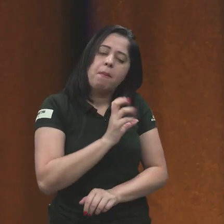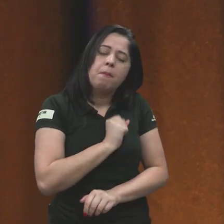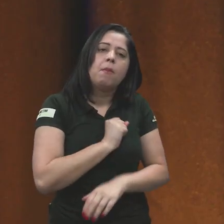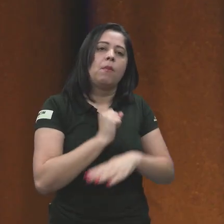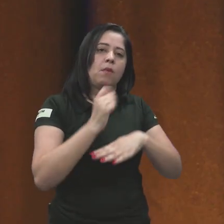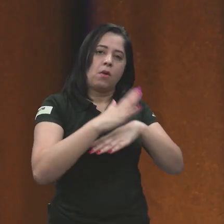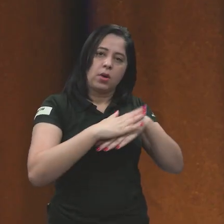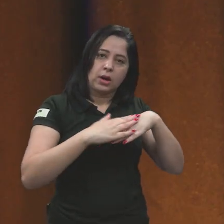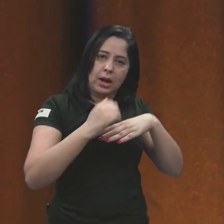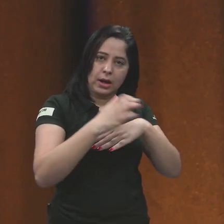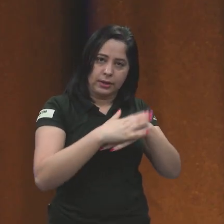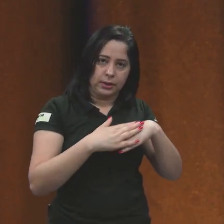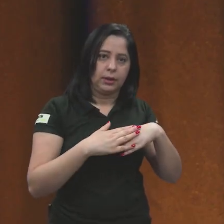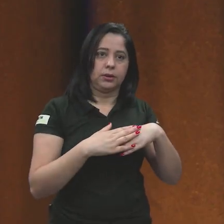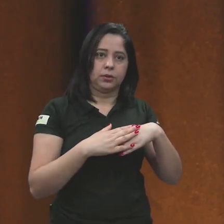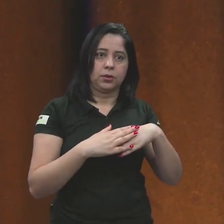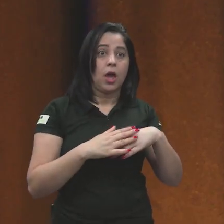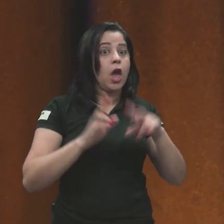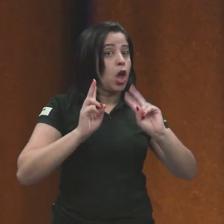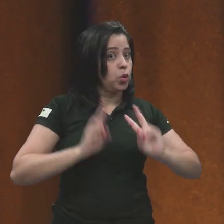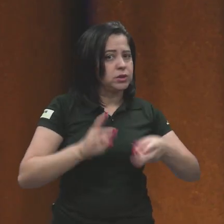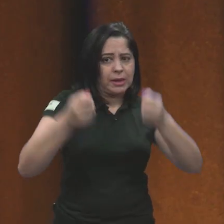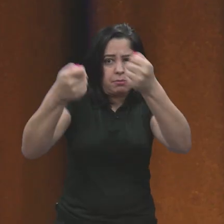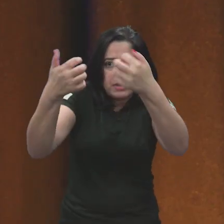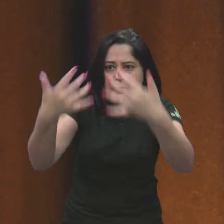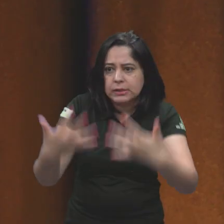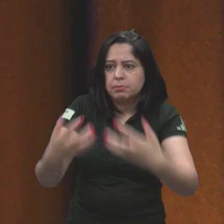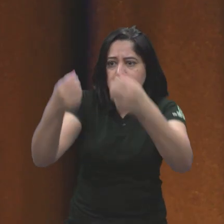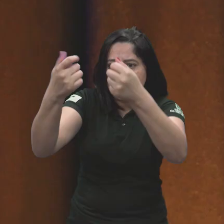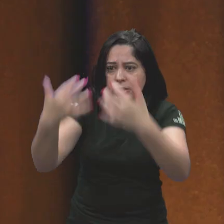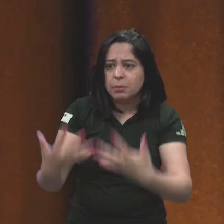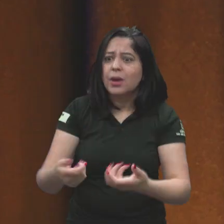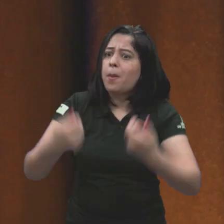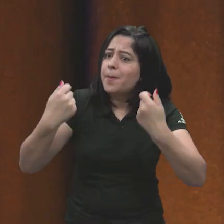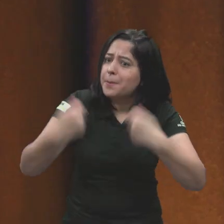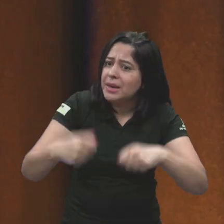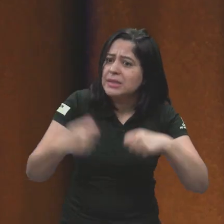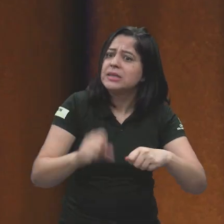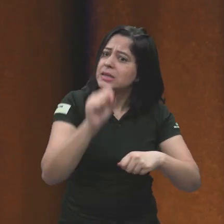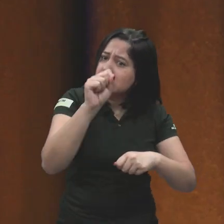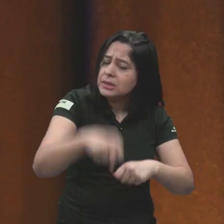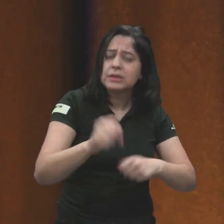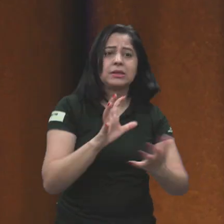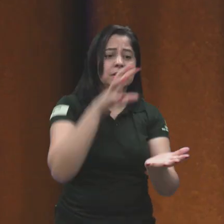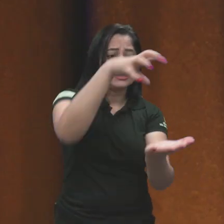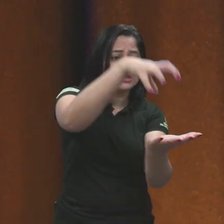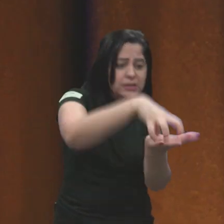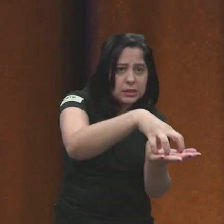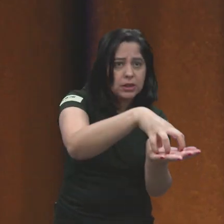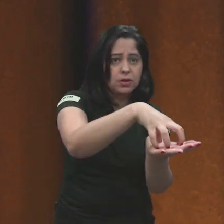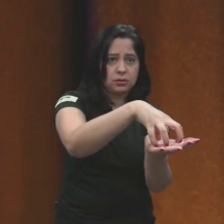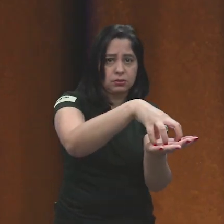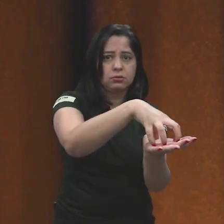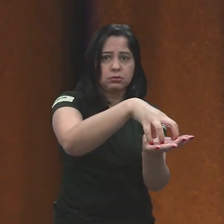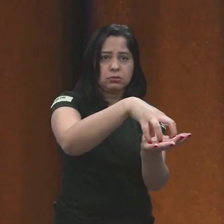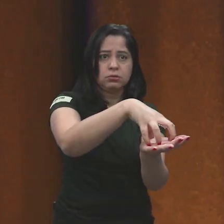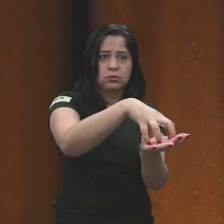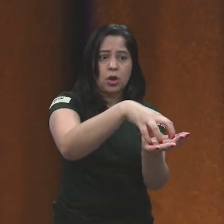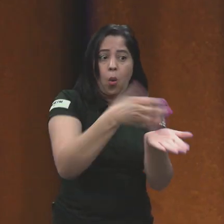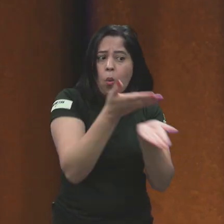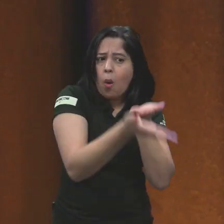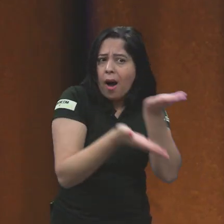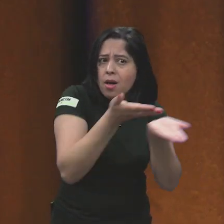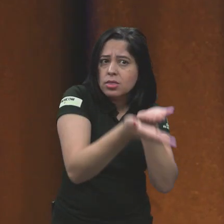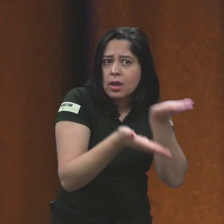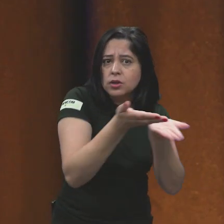Compartilho com os vereadores aqui da necessidade de nós termos um centro mesmo,